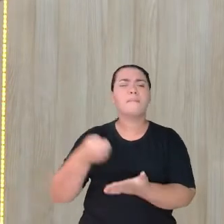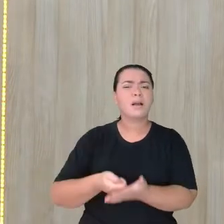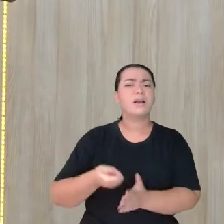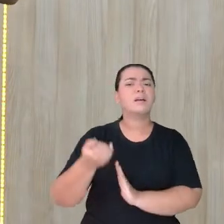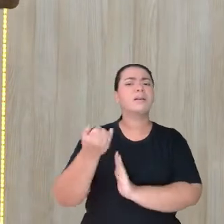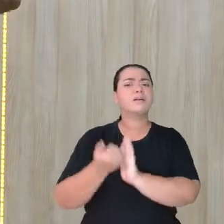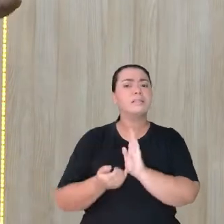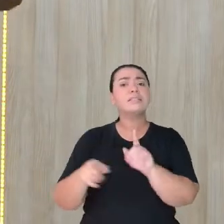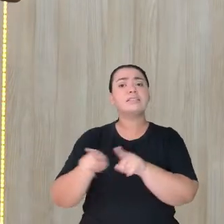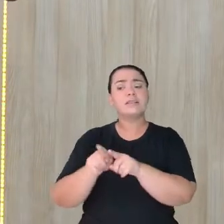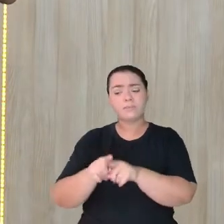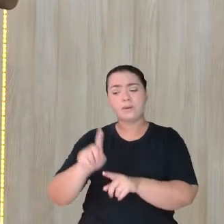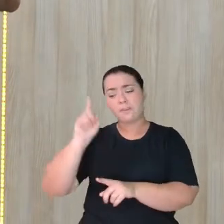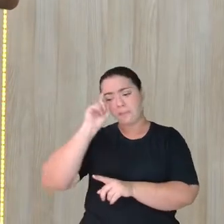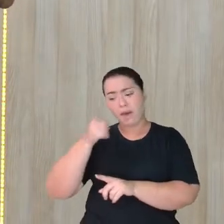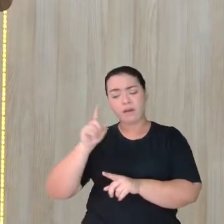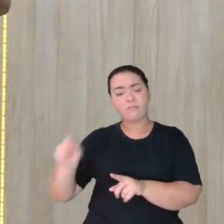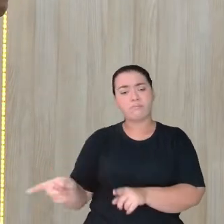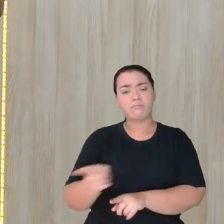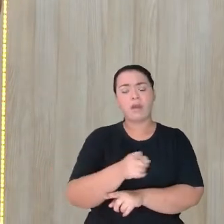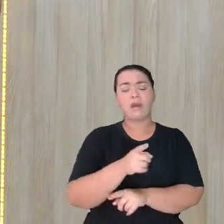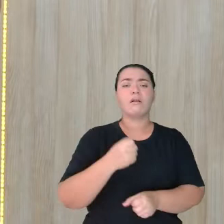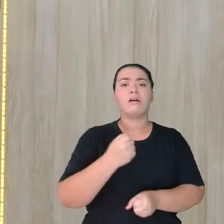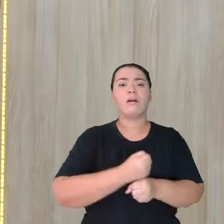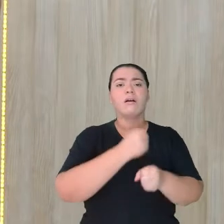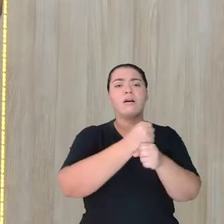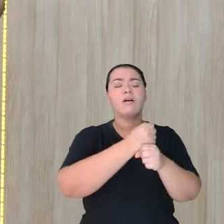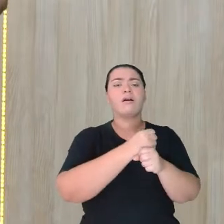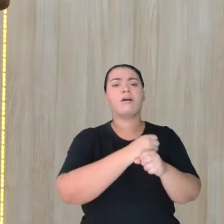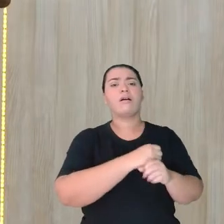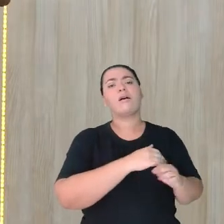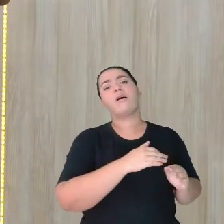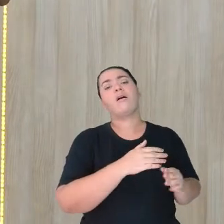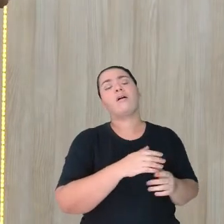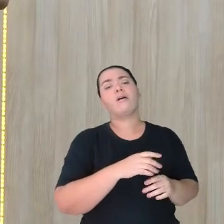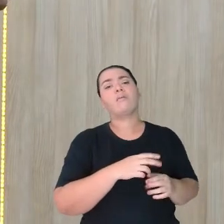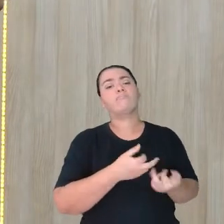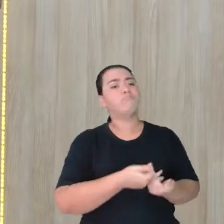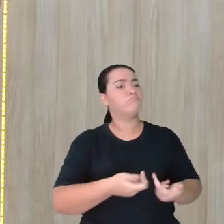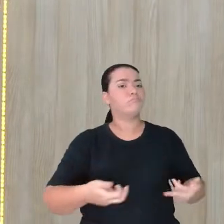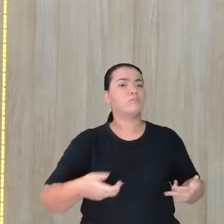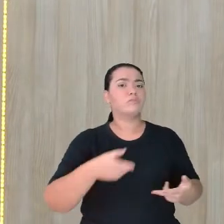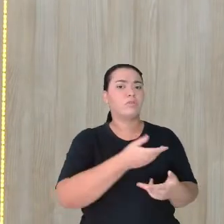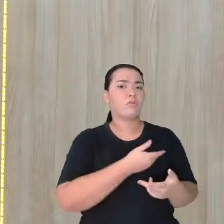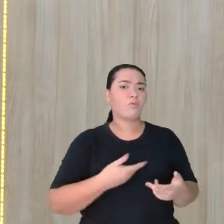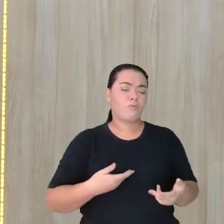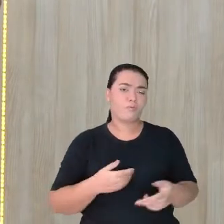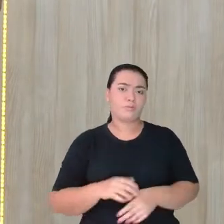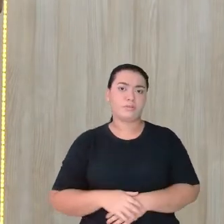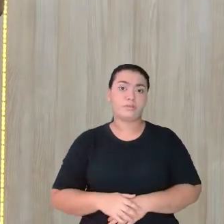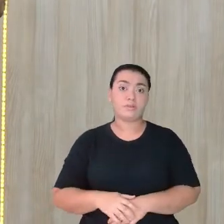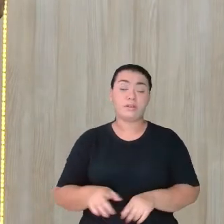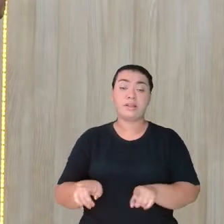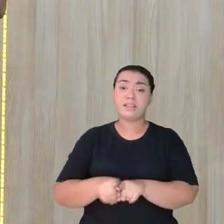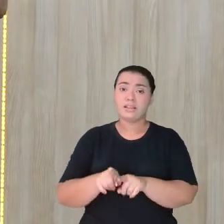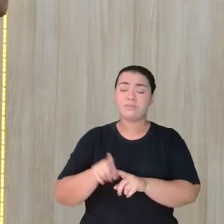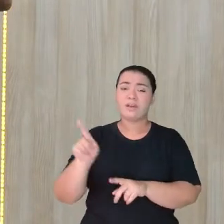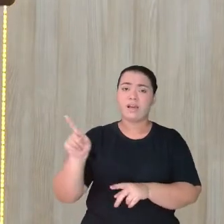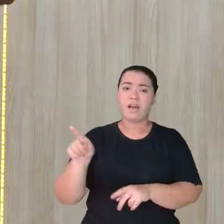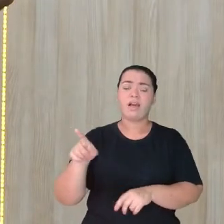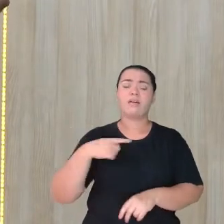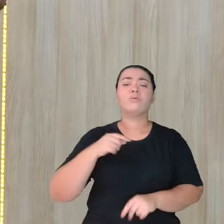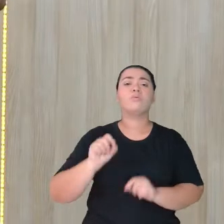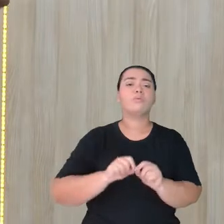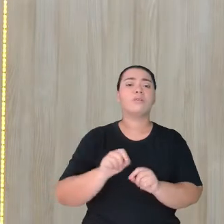e sendo recrutados para a construção de obras públicas, certo? A gente vai observar isso, por exemplo, no Egito Antigo.